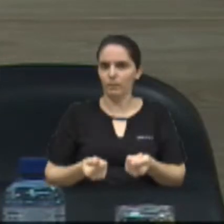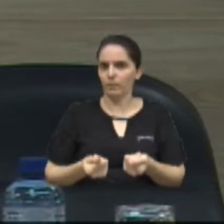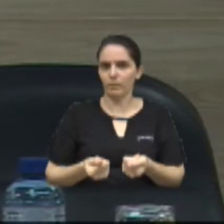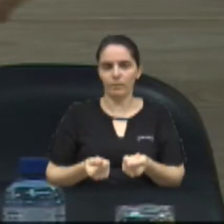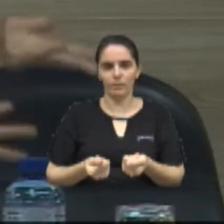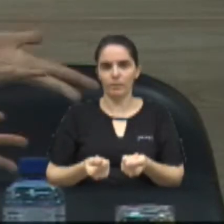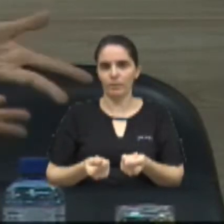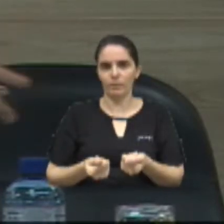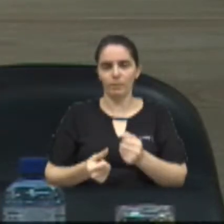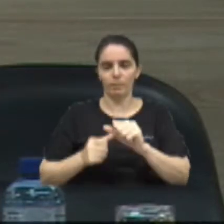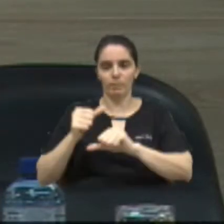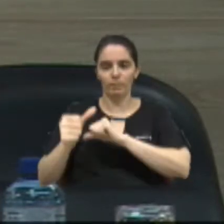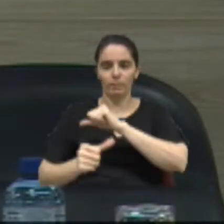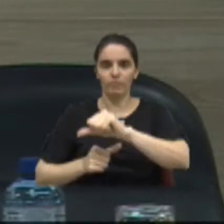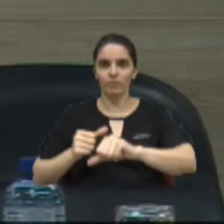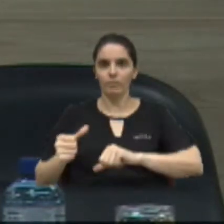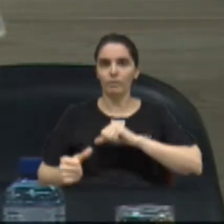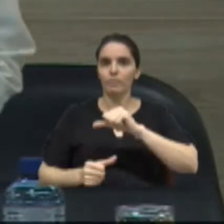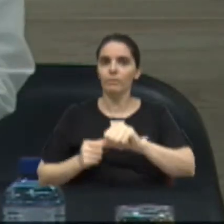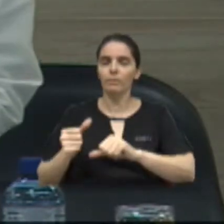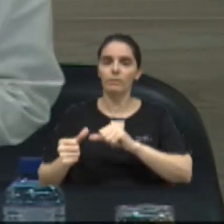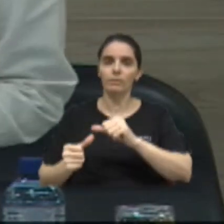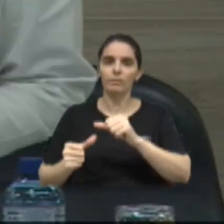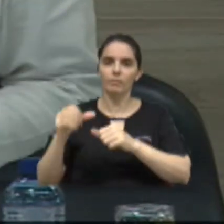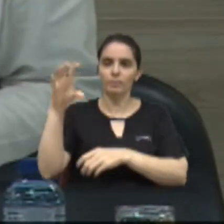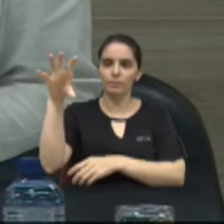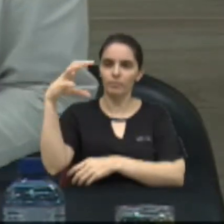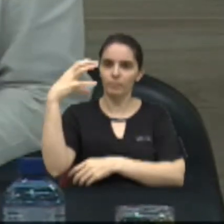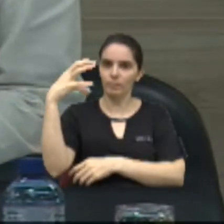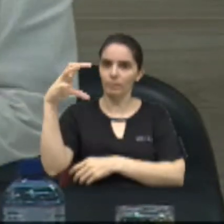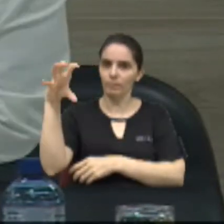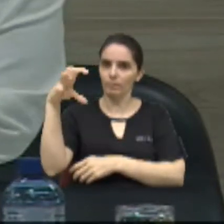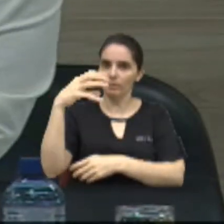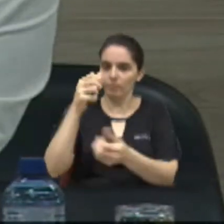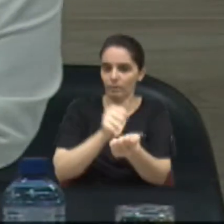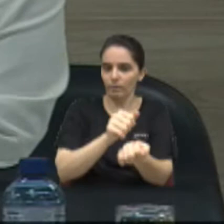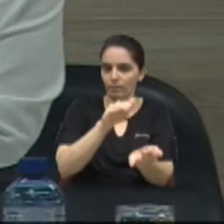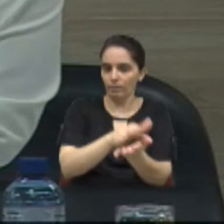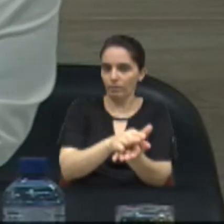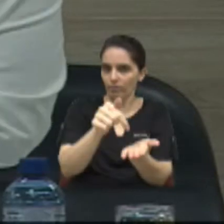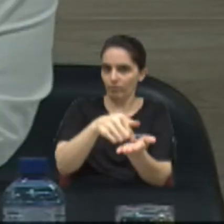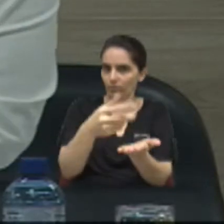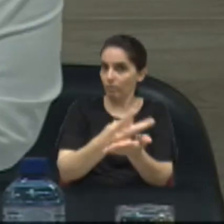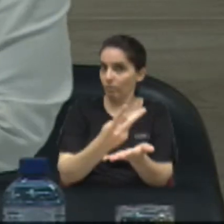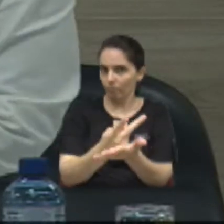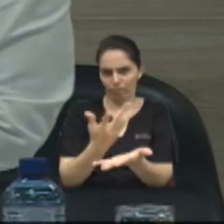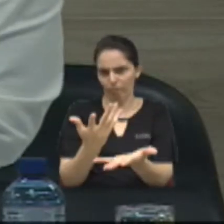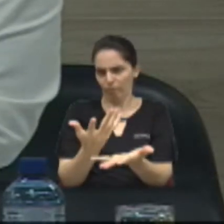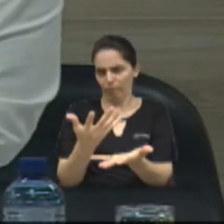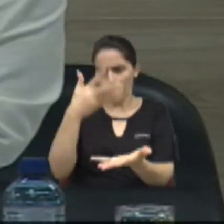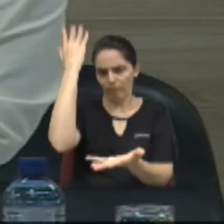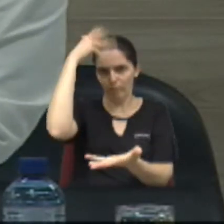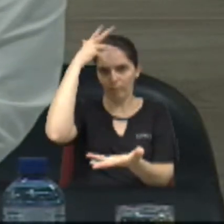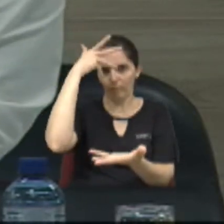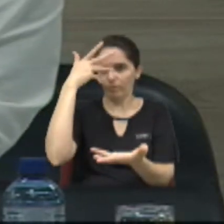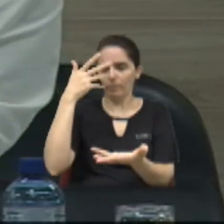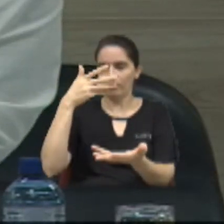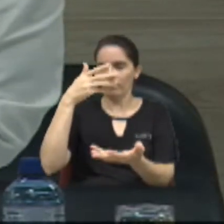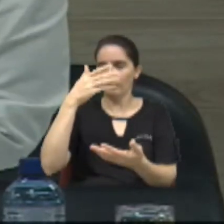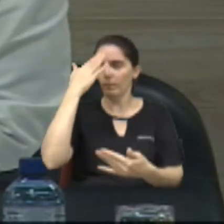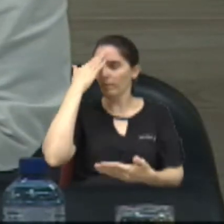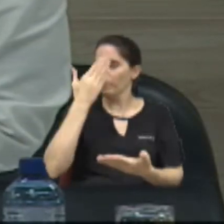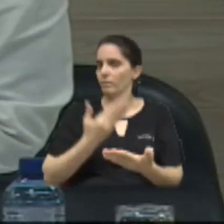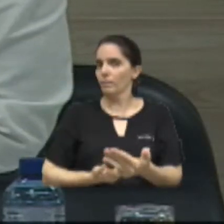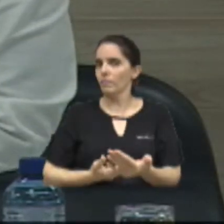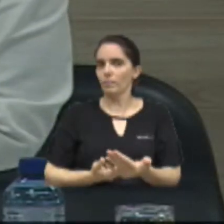pediria a alteração de um radar para cobrar multas da população. Não foi para isso